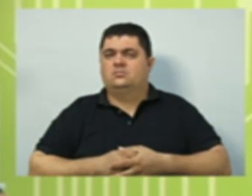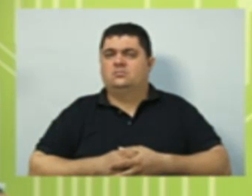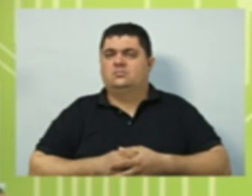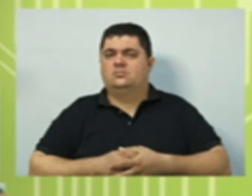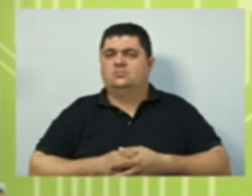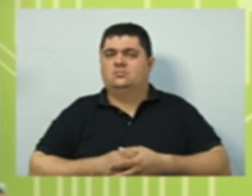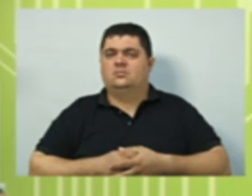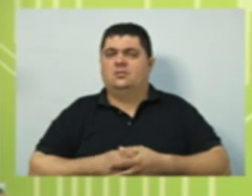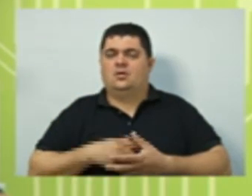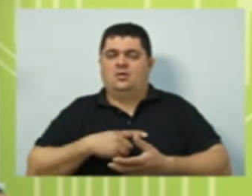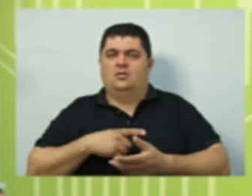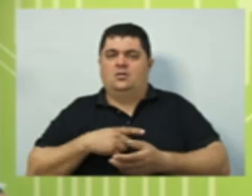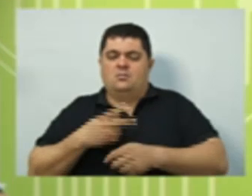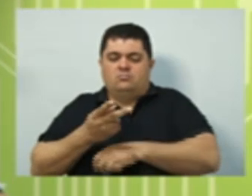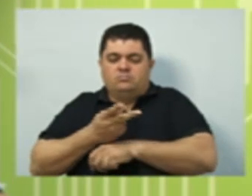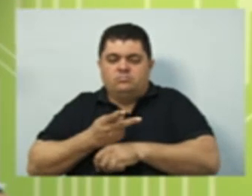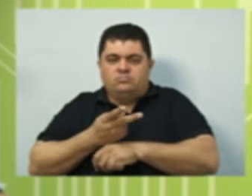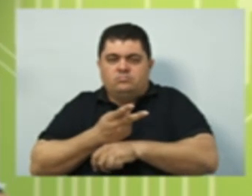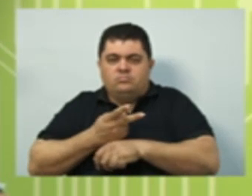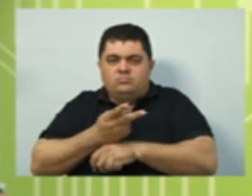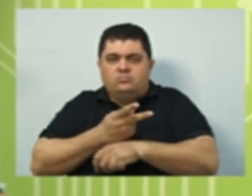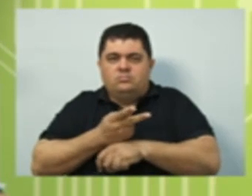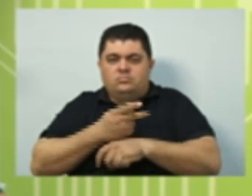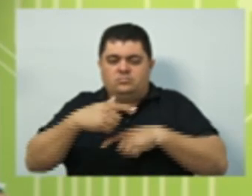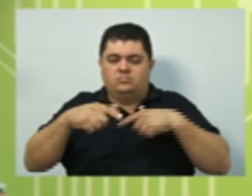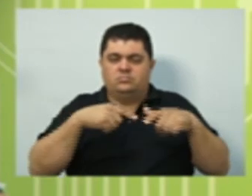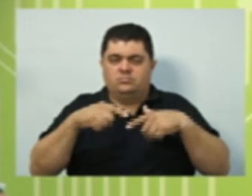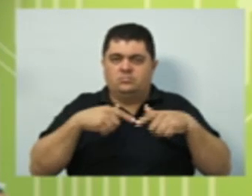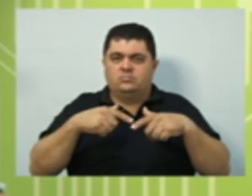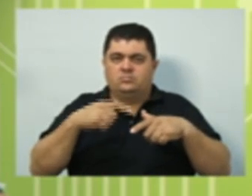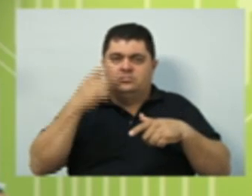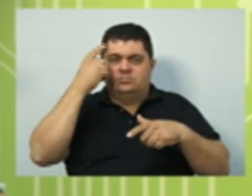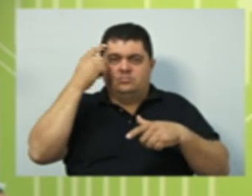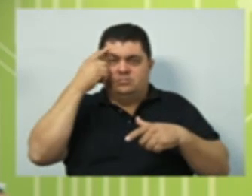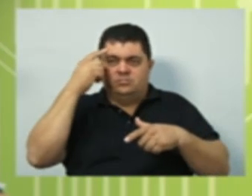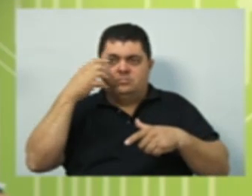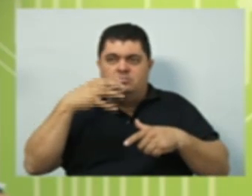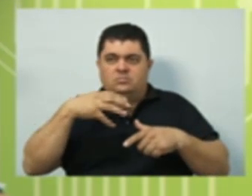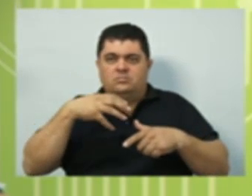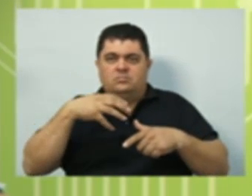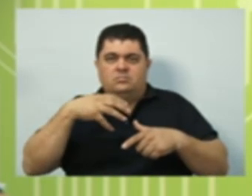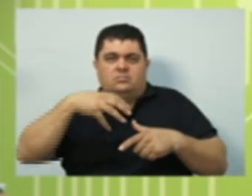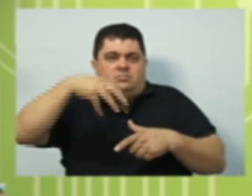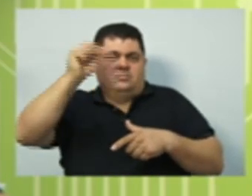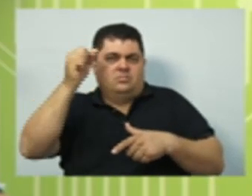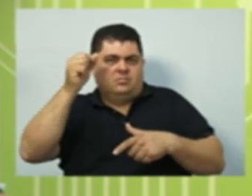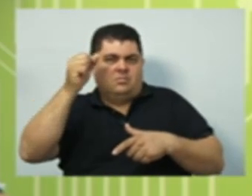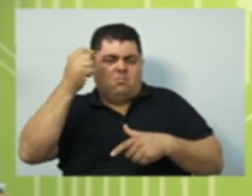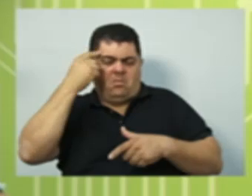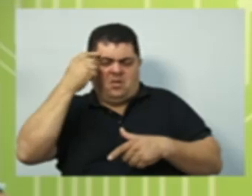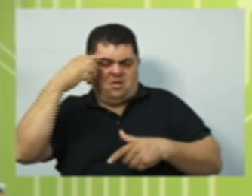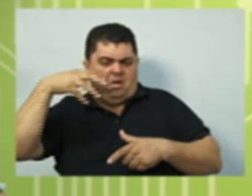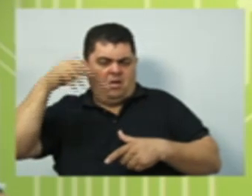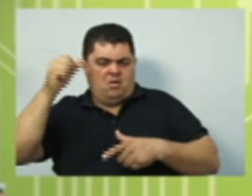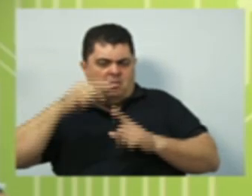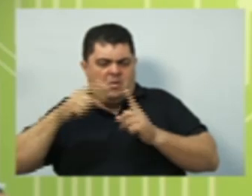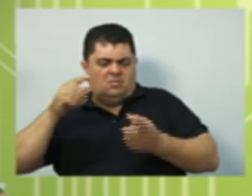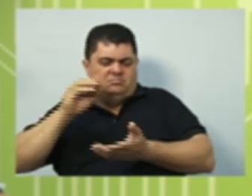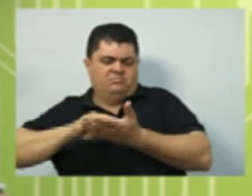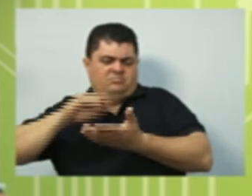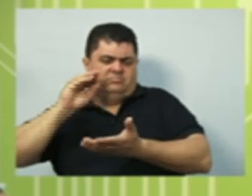trabalho, naquele que acha que ganhou e, na verdade, não está desenvolvendo todo o seu